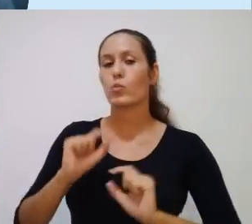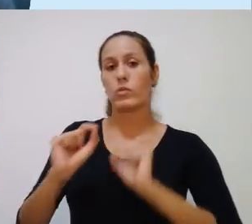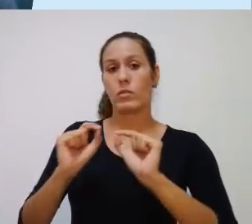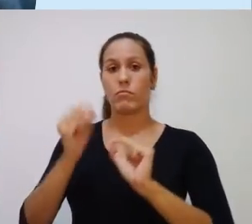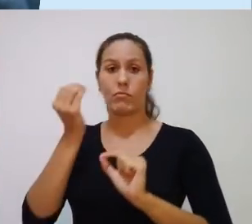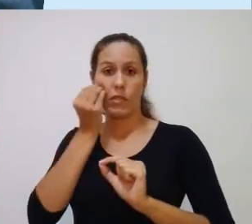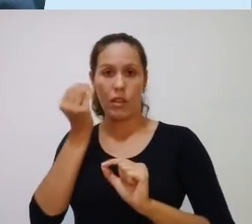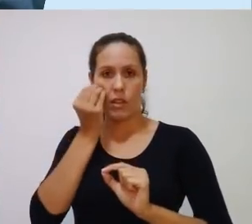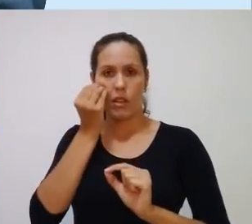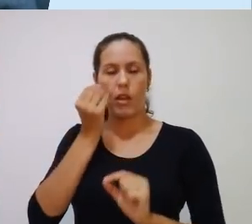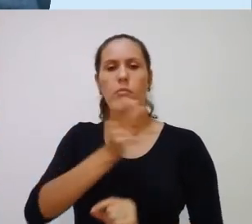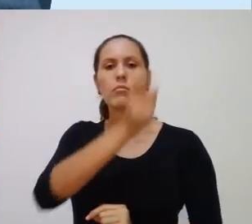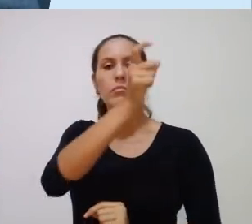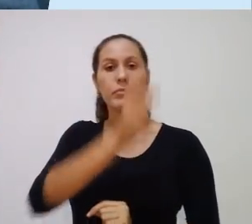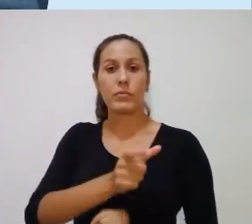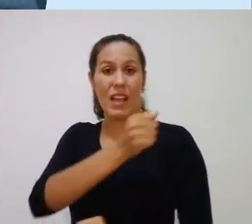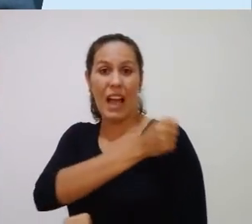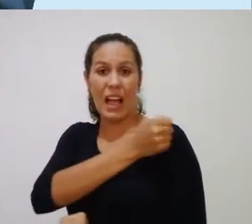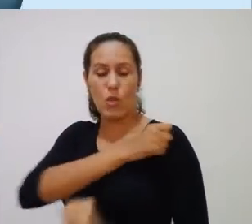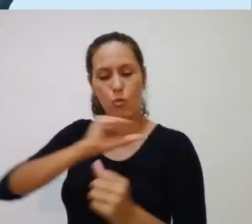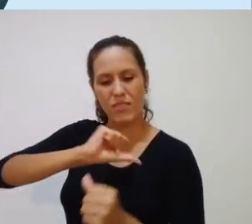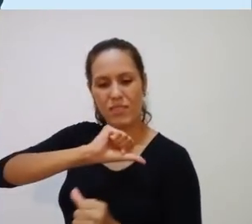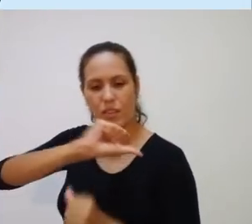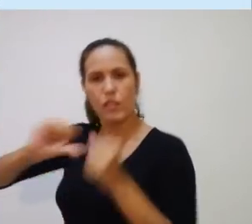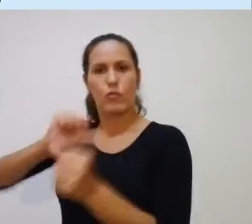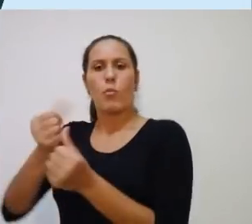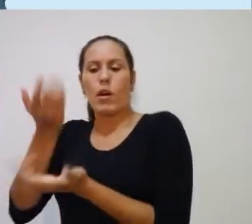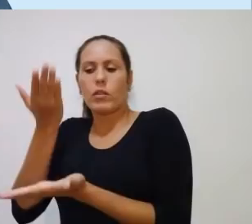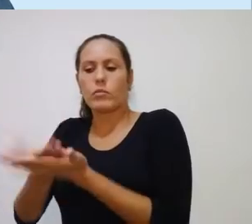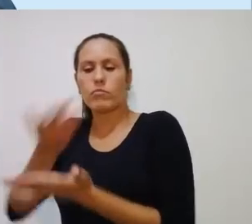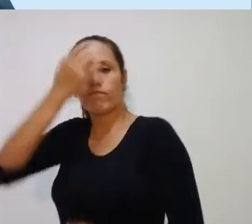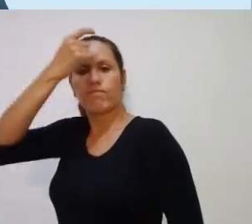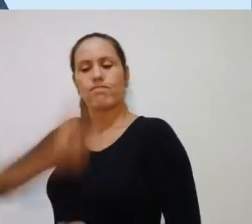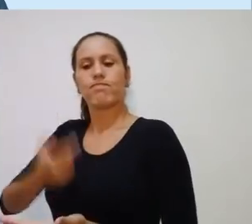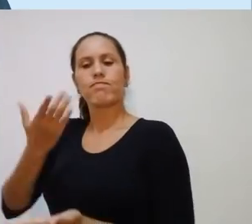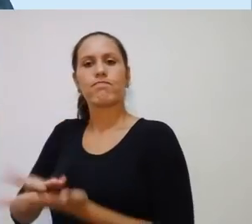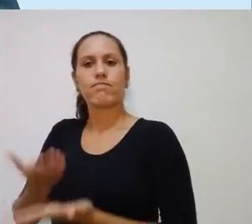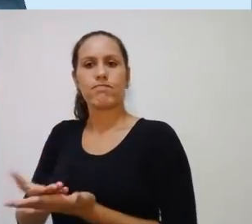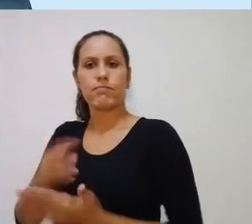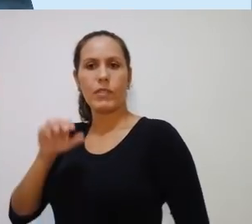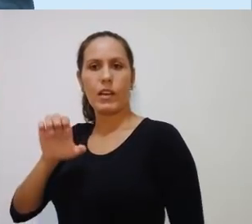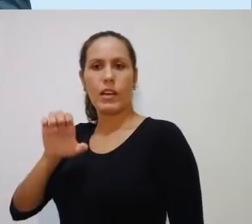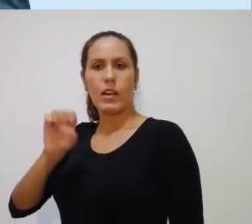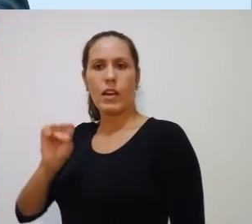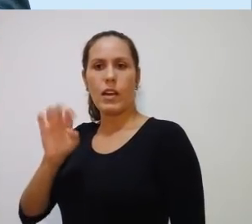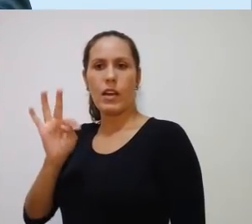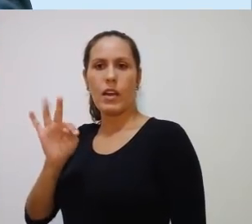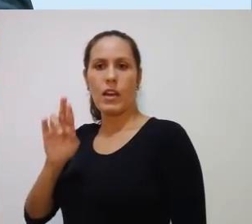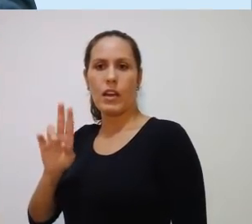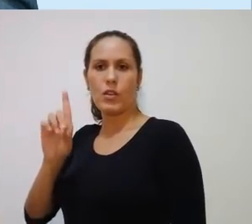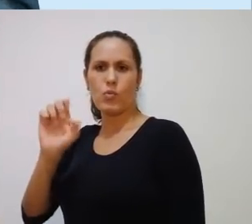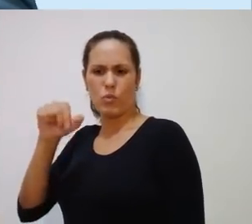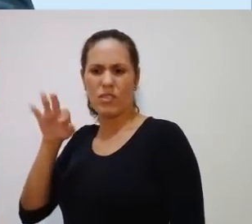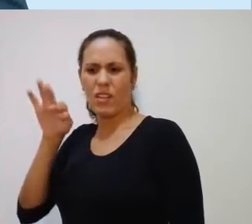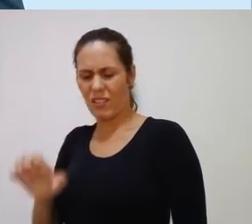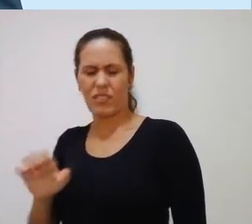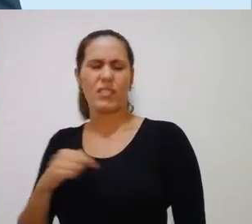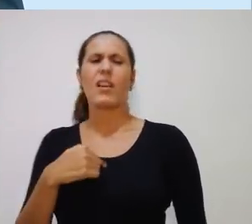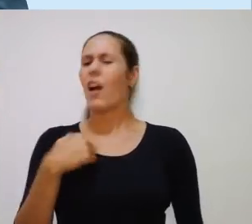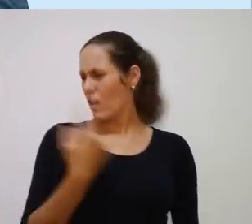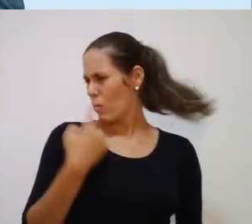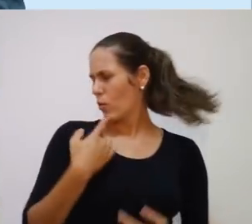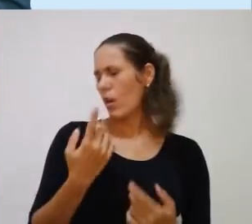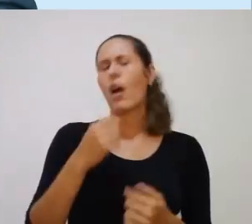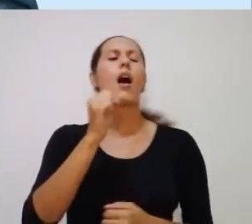tentar transformar aluno em estudante. Em estudante. Uma ideia nossa, né? É uma diferença muito grande entre aluno e